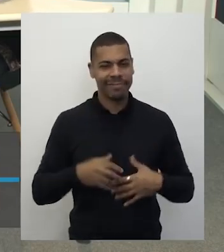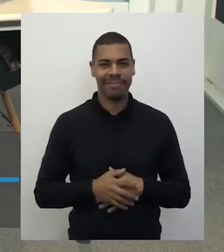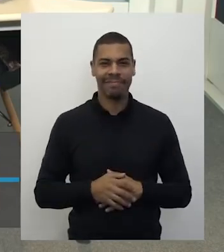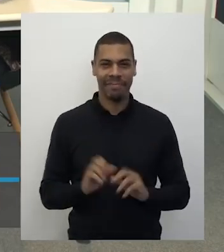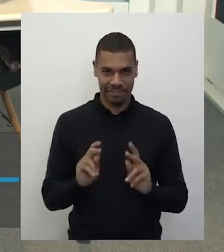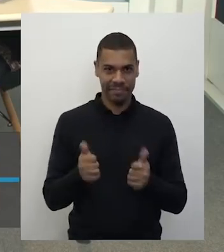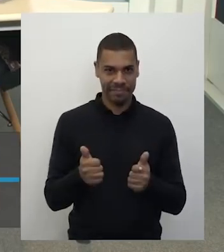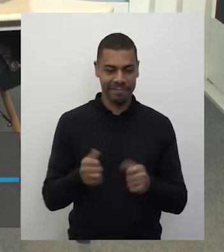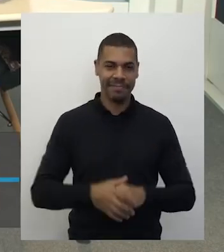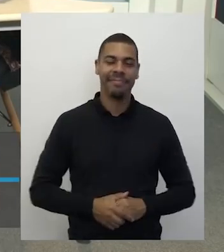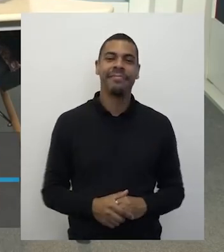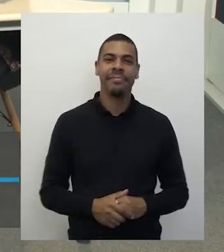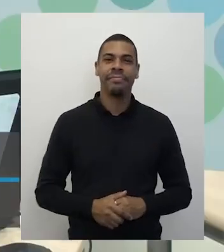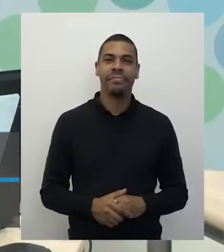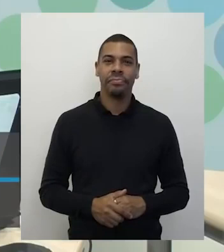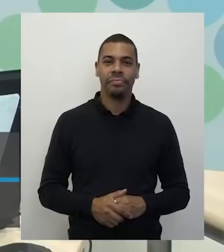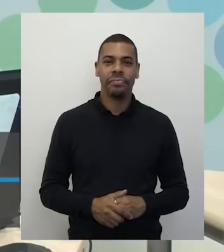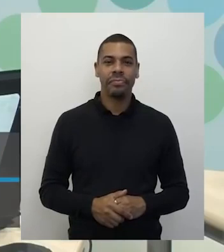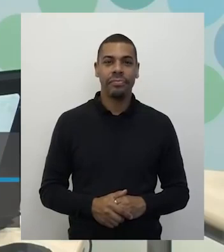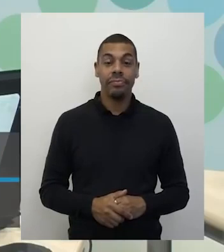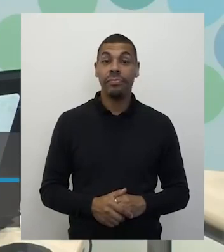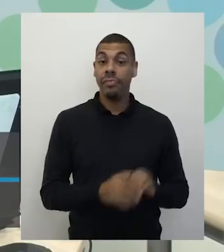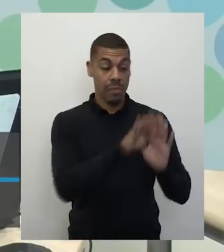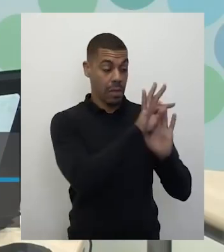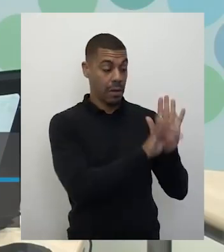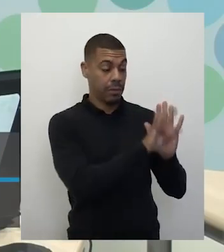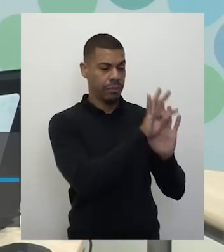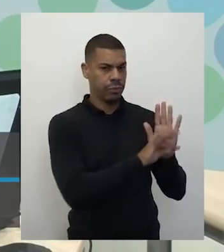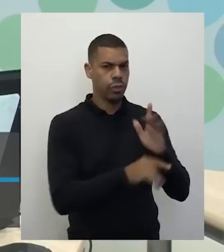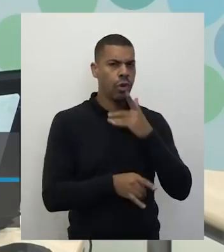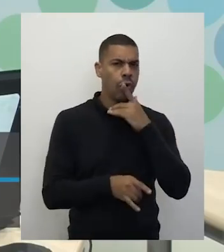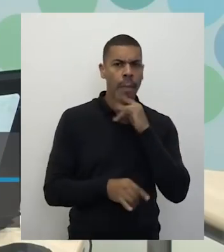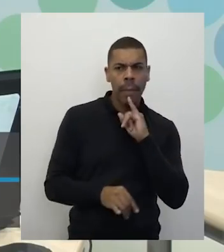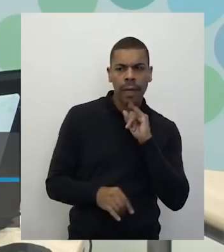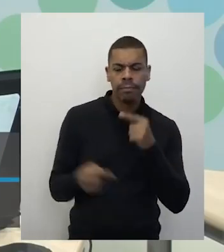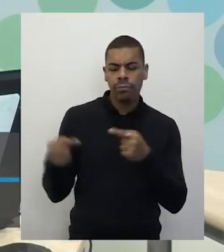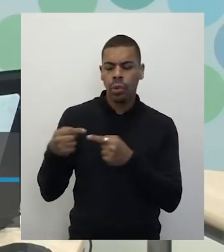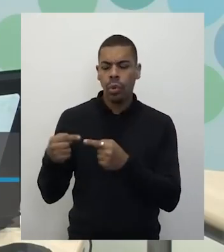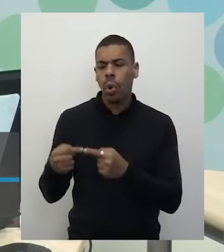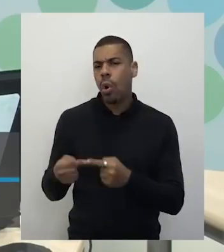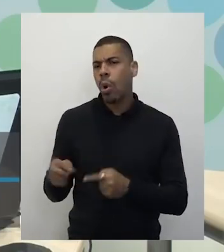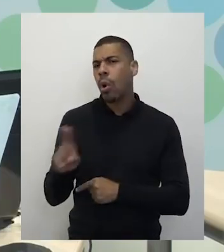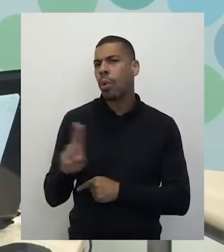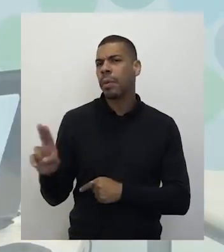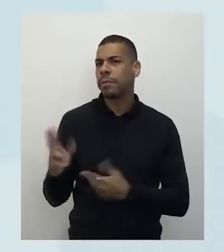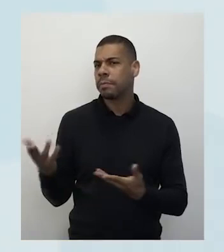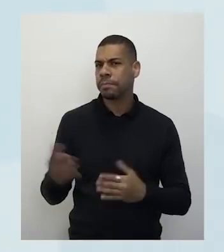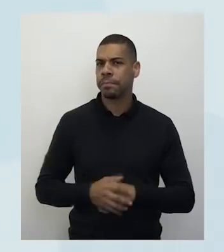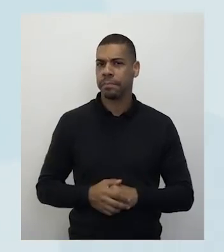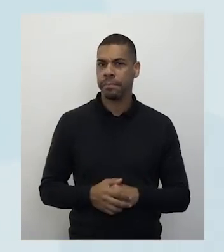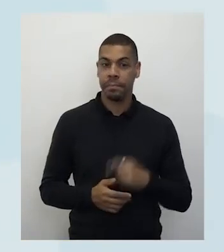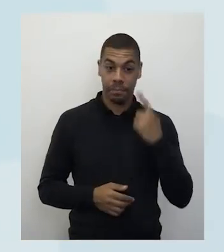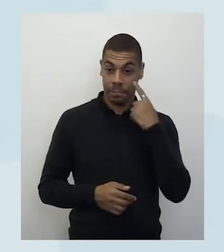né? Então, Vamos seguinte... No texto, o pai cita a concordância nominal. O que seria a concordância nominal? No momento aqui, eu